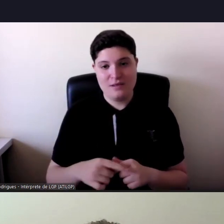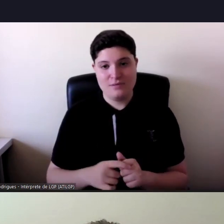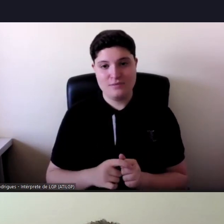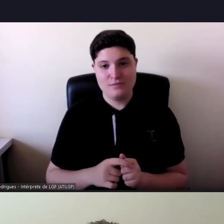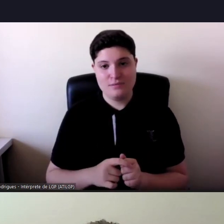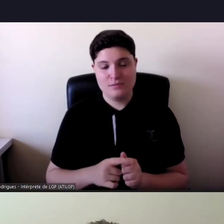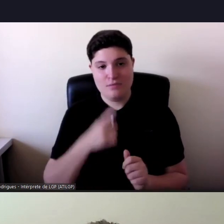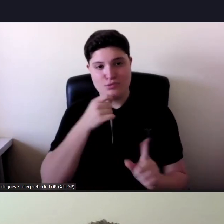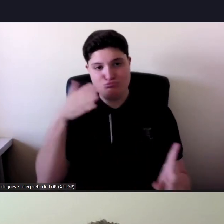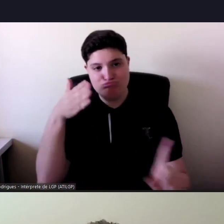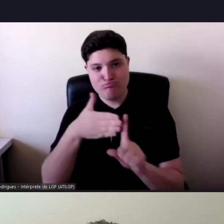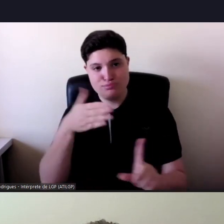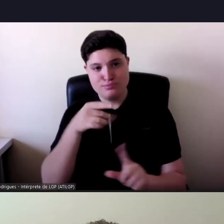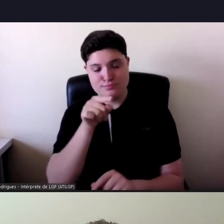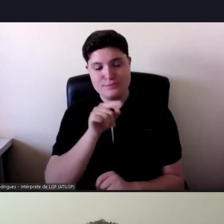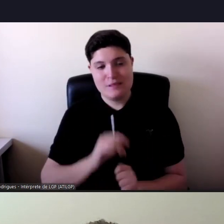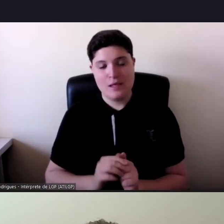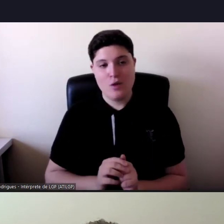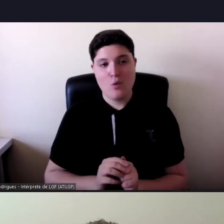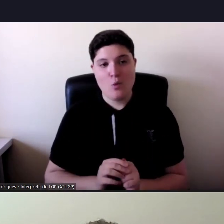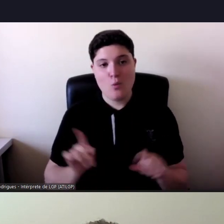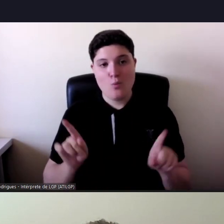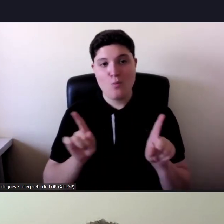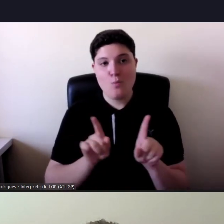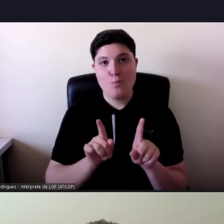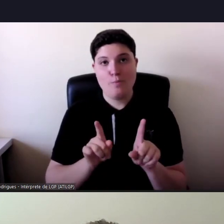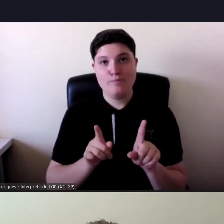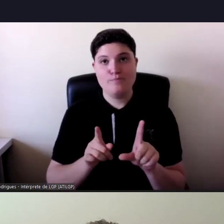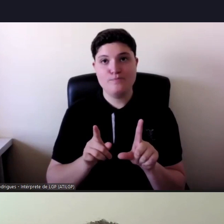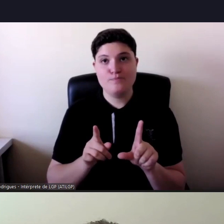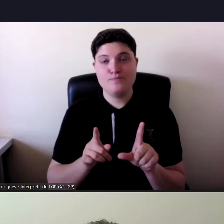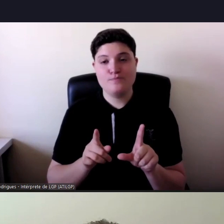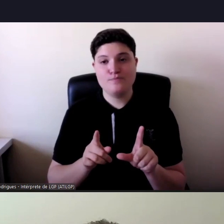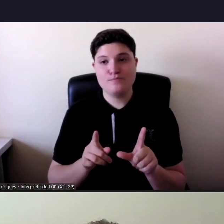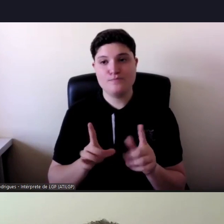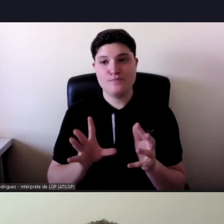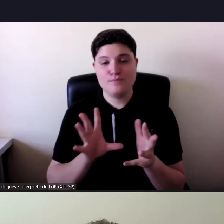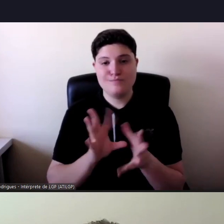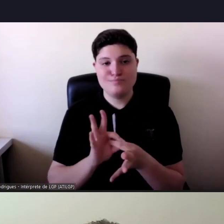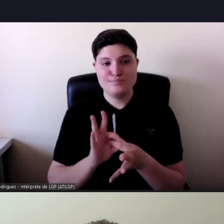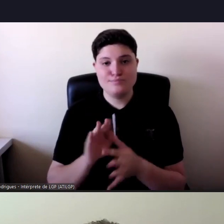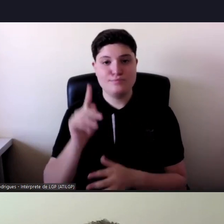gestão universitária, considerando as funções que ocupa atualmente. Muito